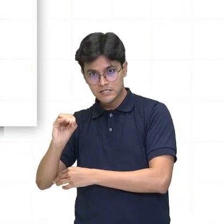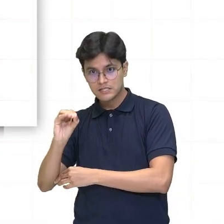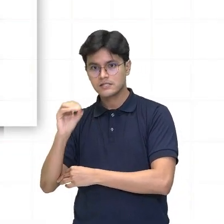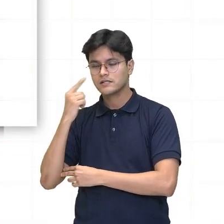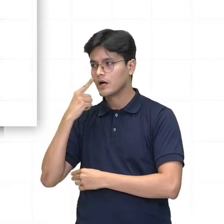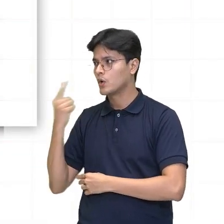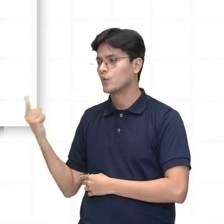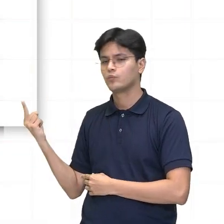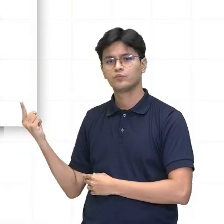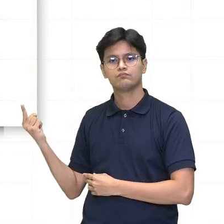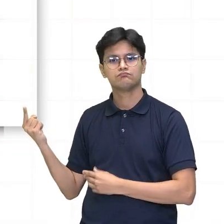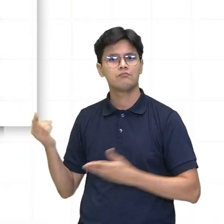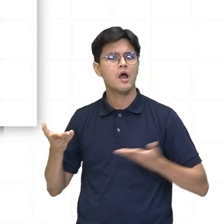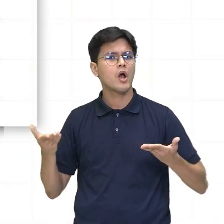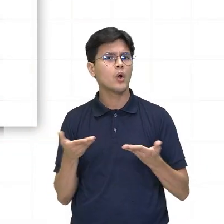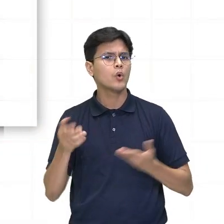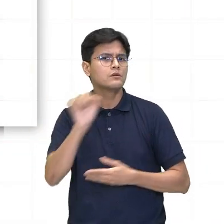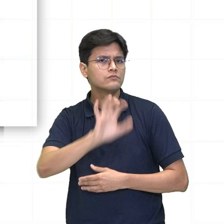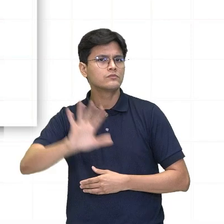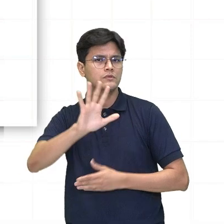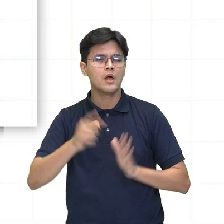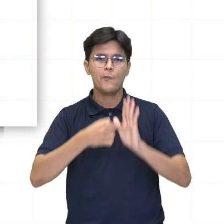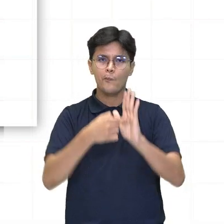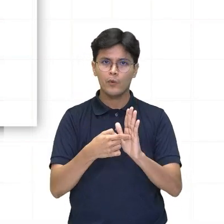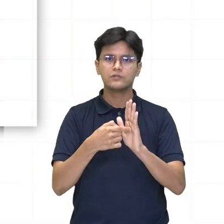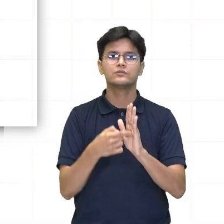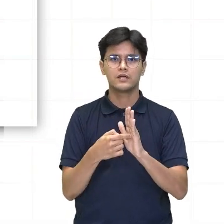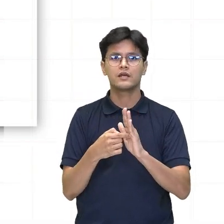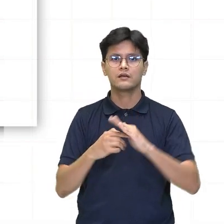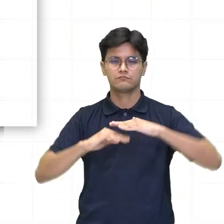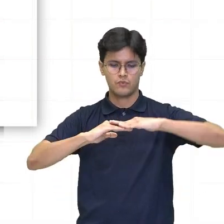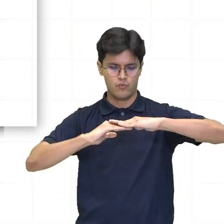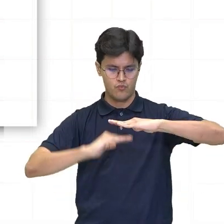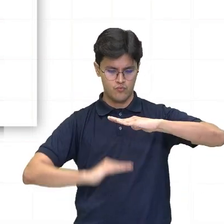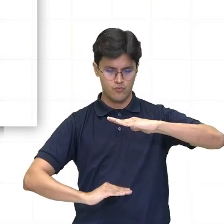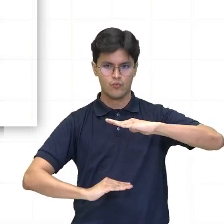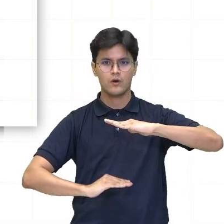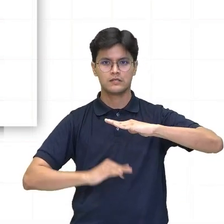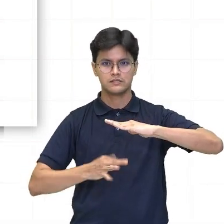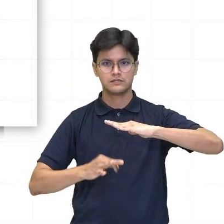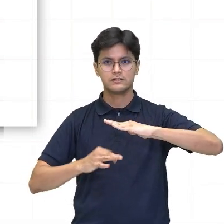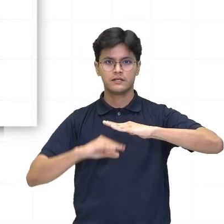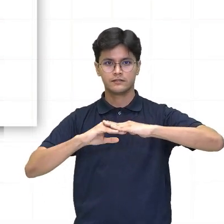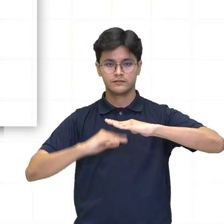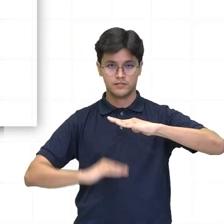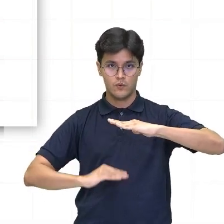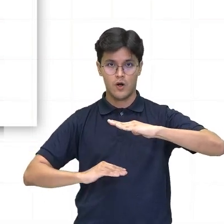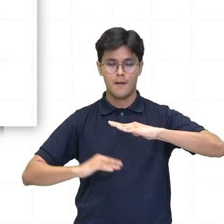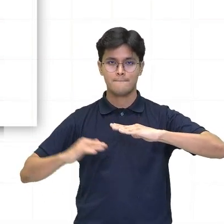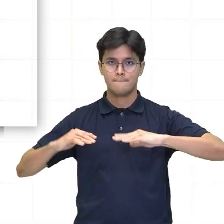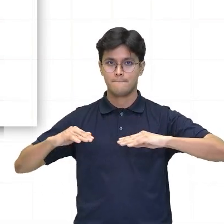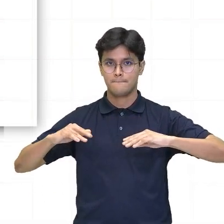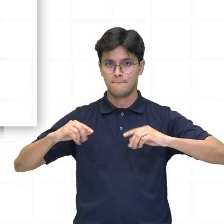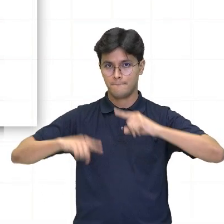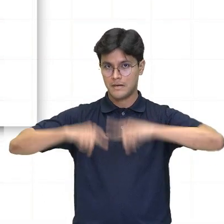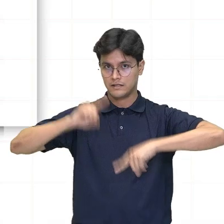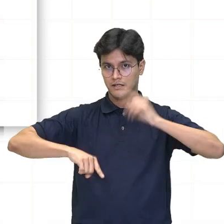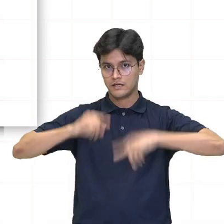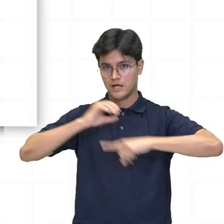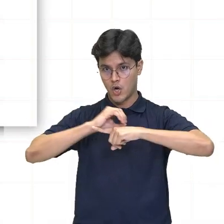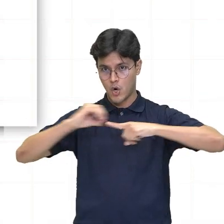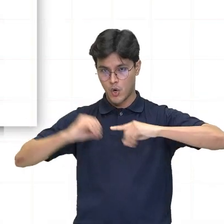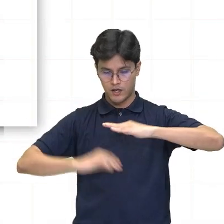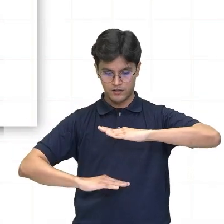e profundidade, né? Então, essa matéria orgânica, ela vai ali se acumulando, né? A gente observa o processo